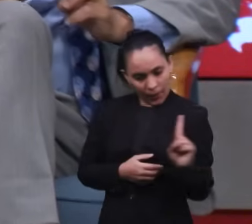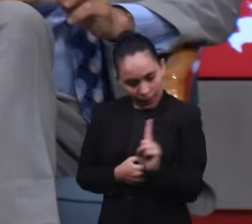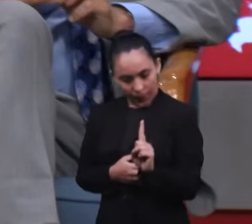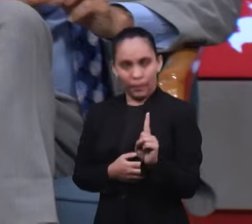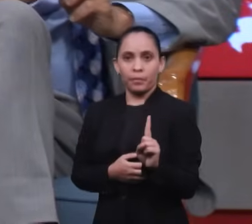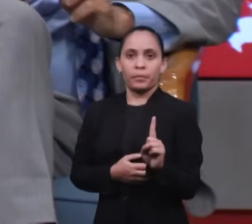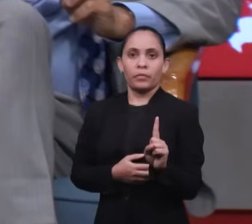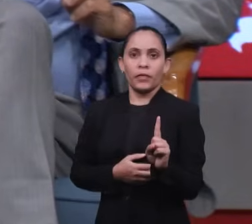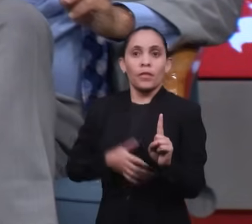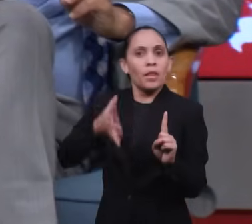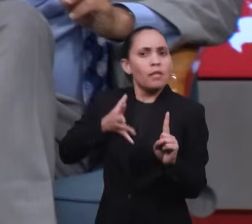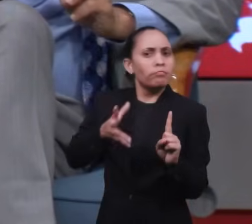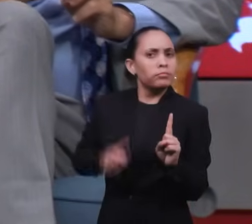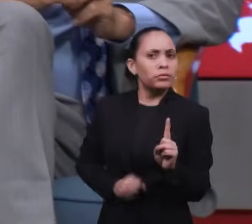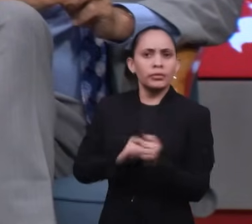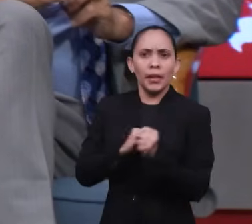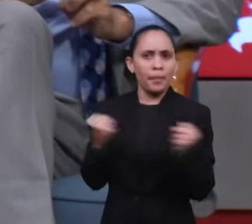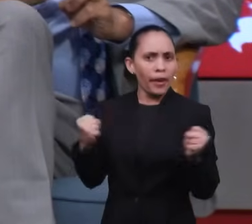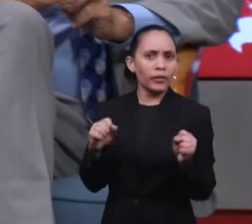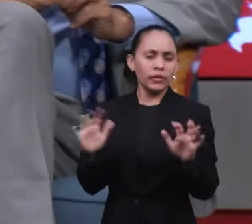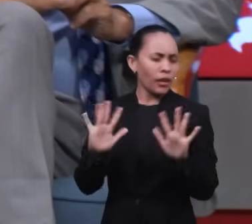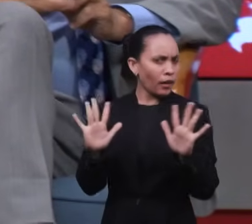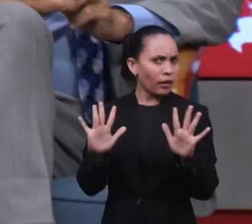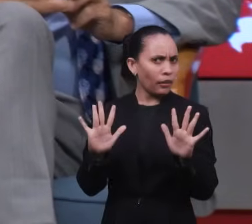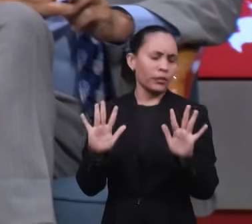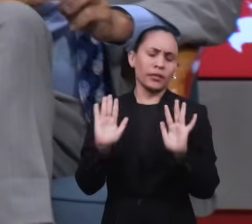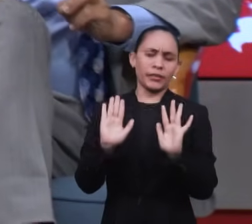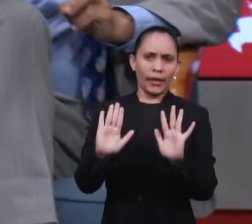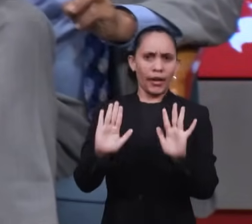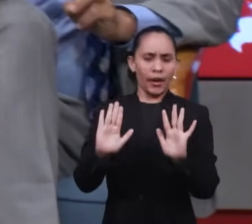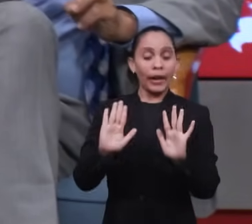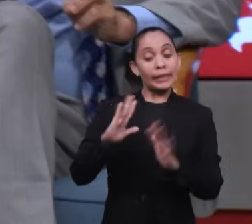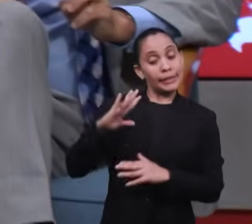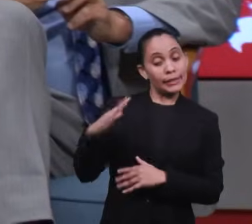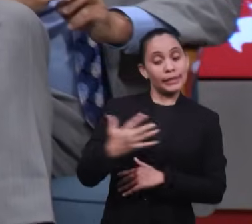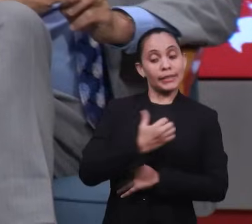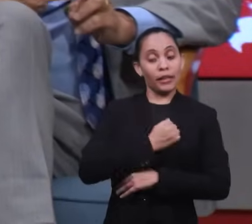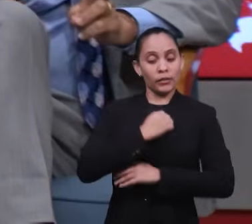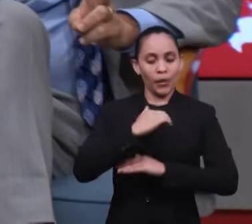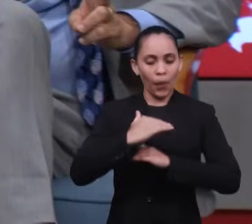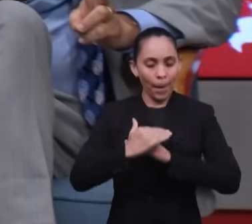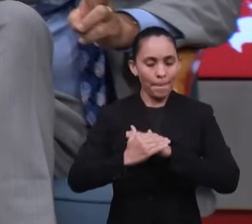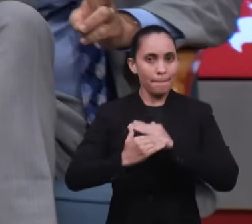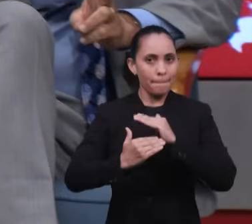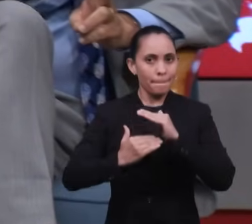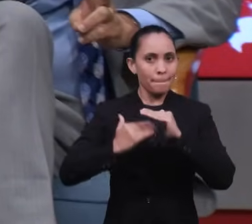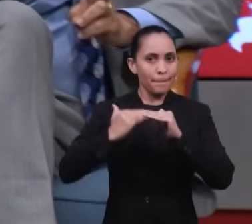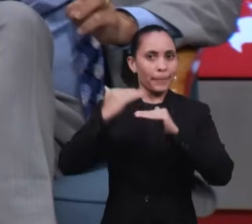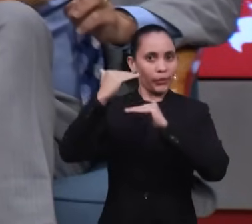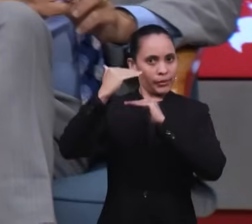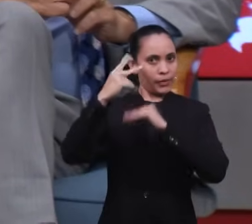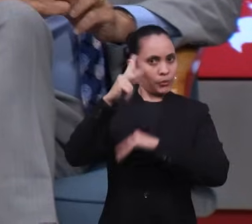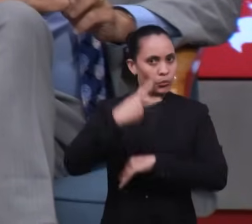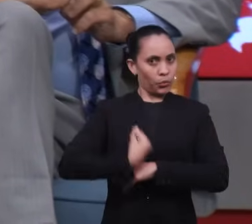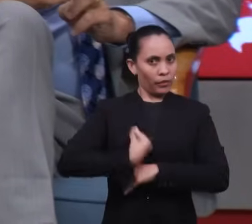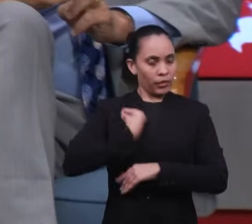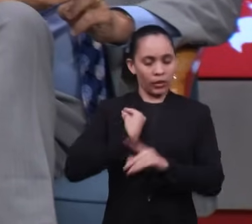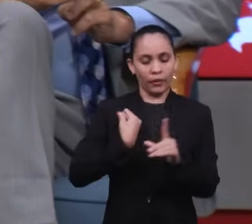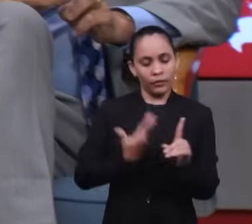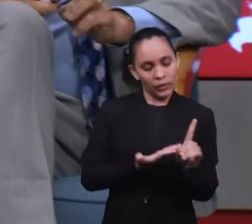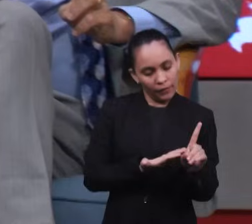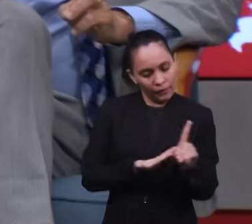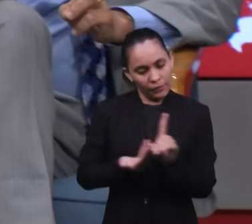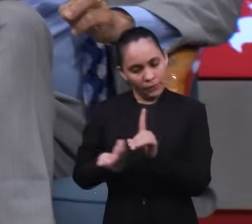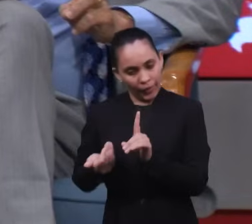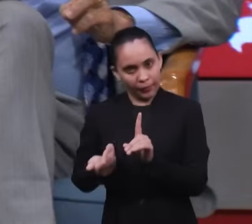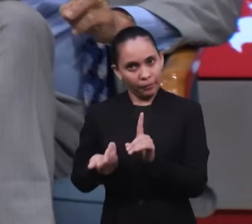Espírito, você não vem completamente liberto, há um processo na sua vida. Salvação é ato e processo. Esse